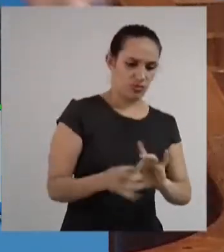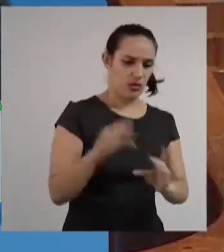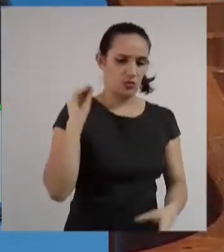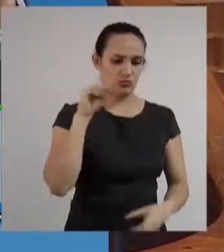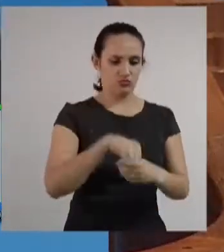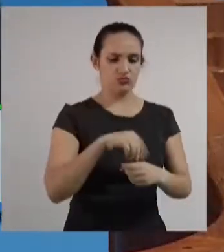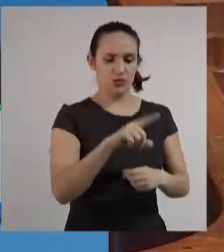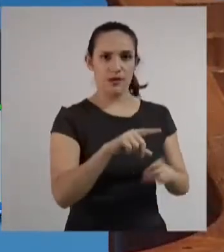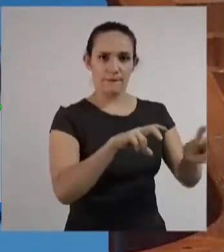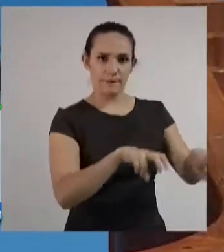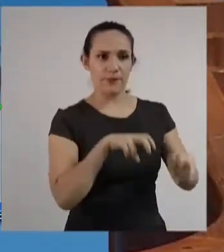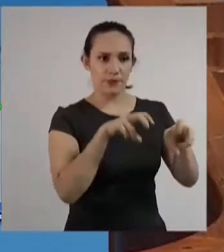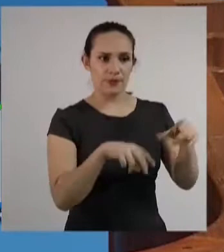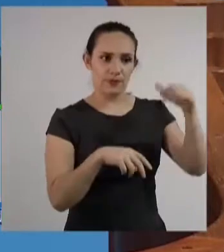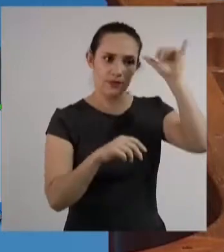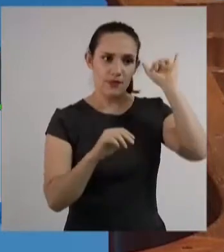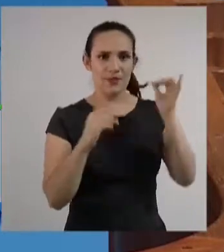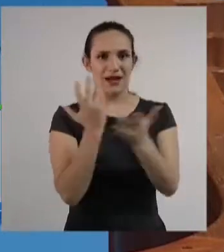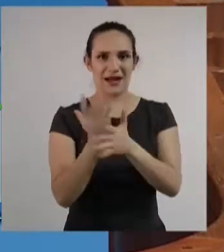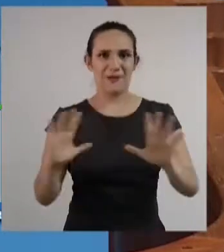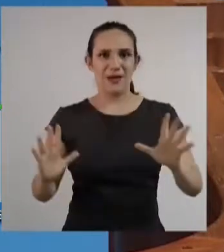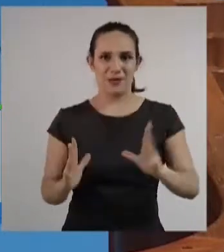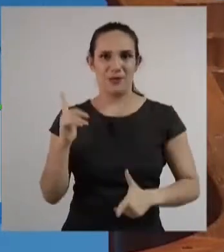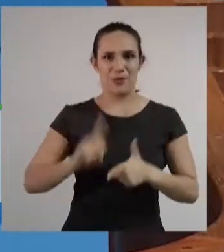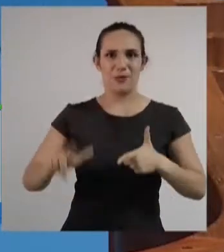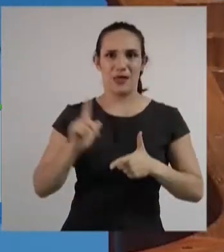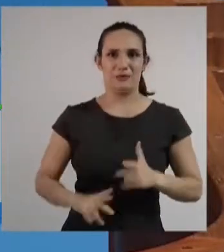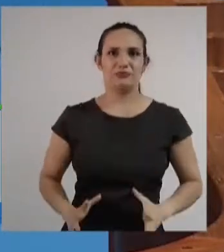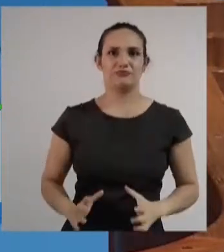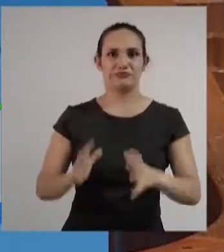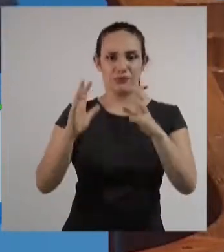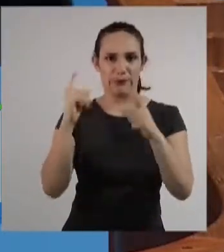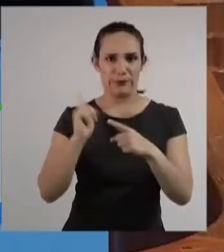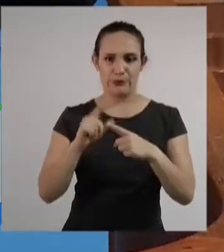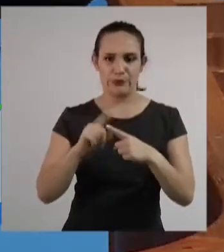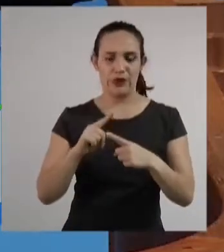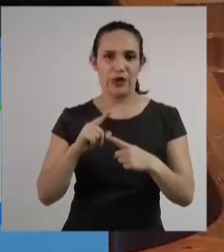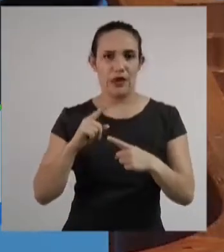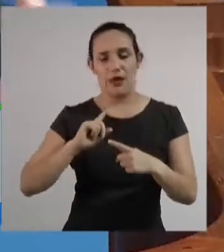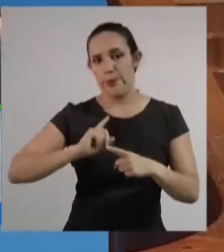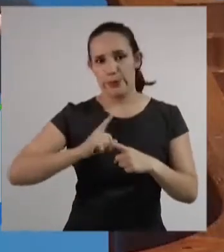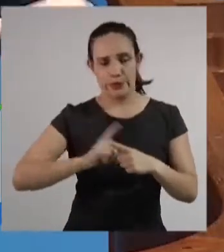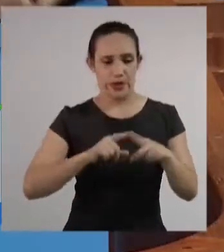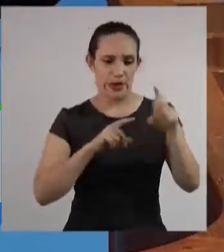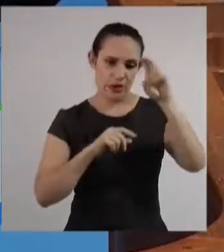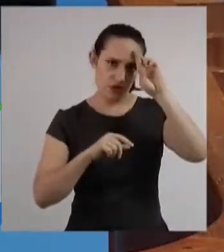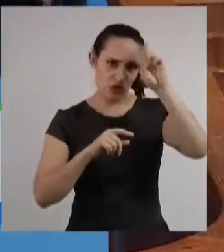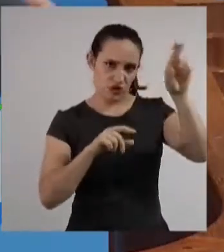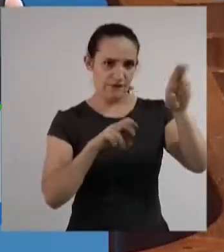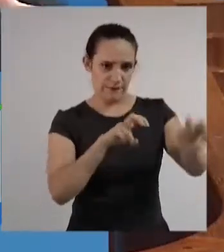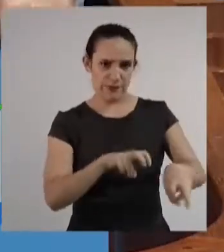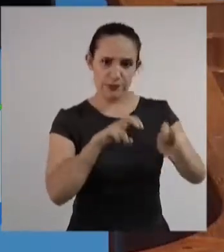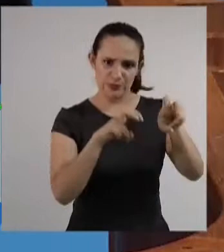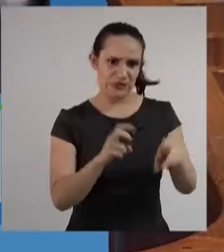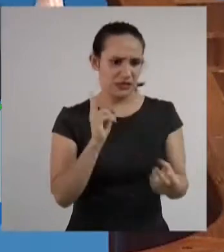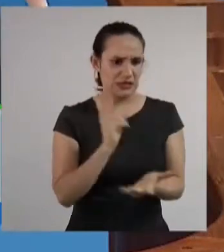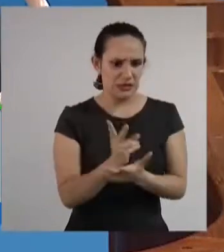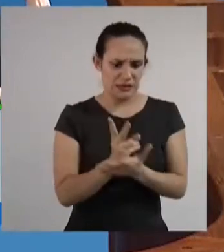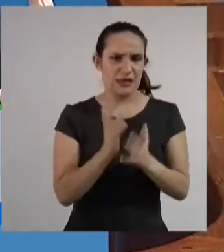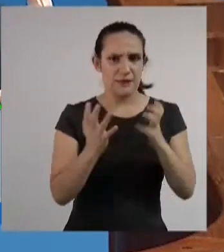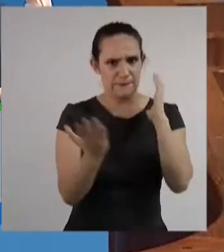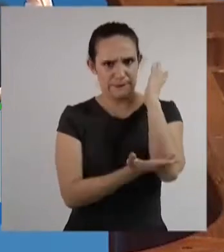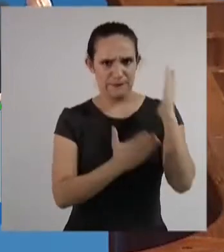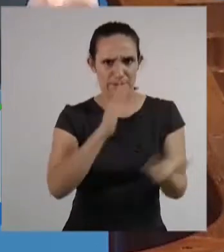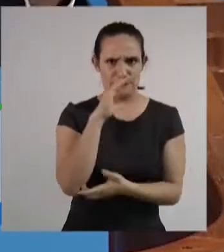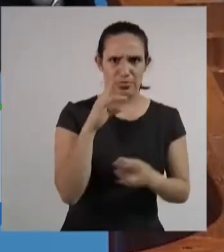para acabar com um conflito que existe, né? Que o agronegócio ele quer desmatar e plantar soja e criar